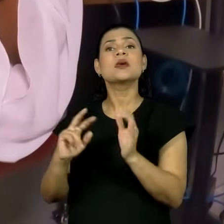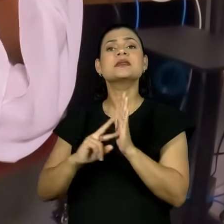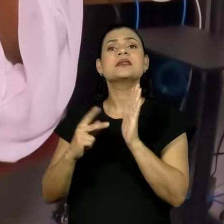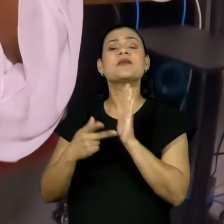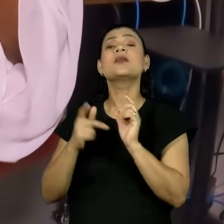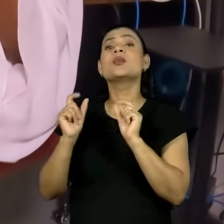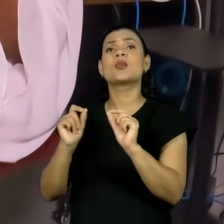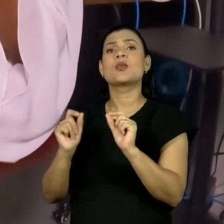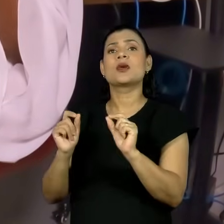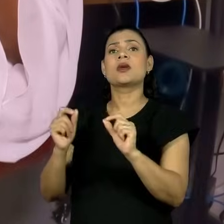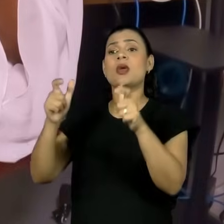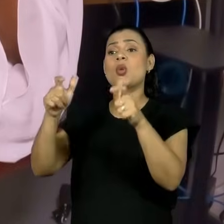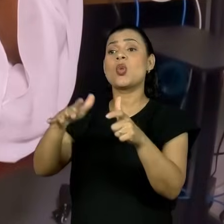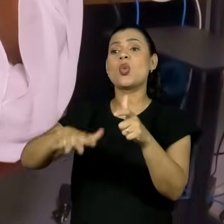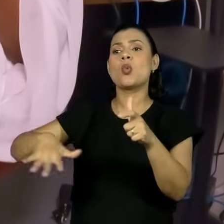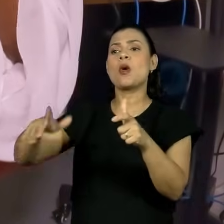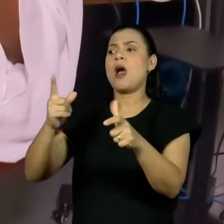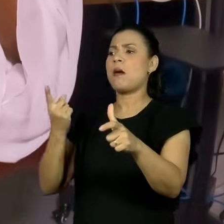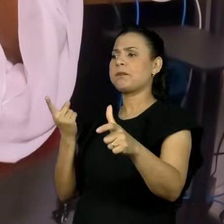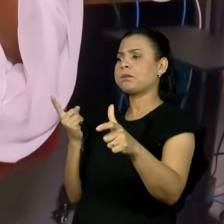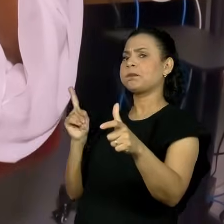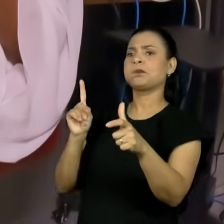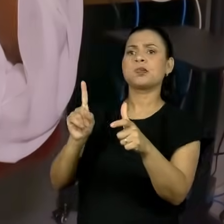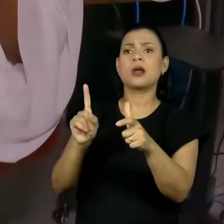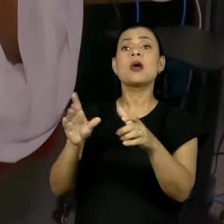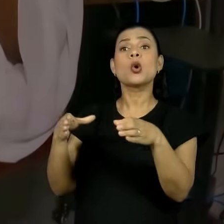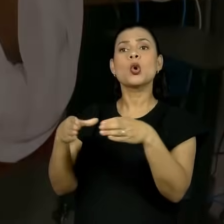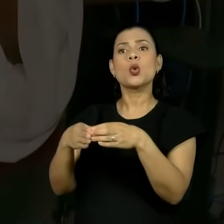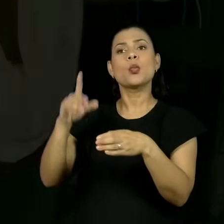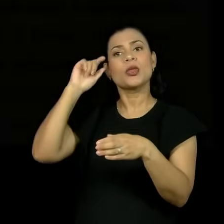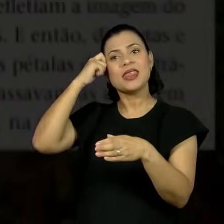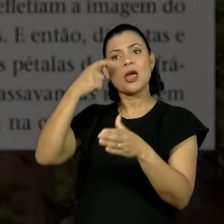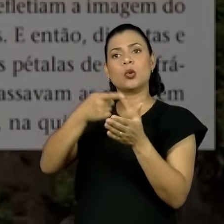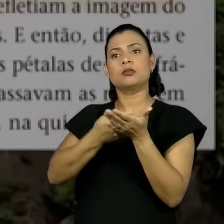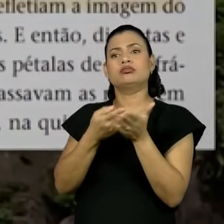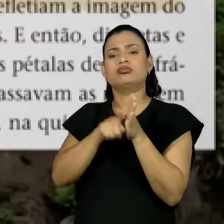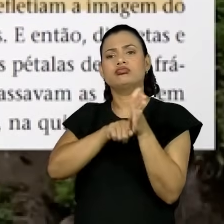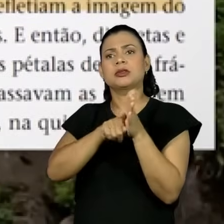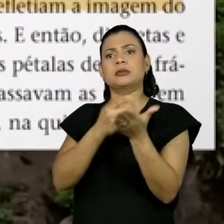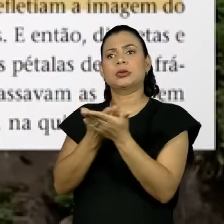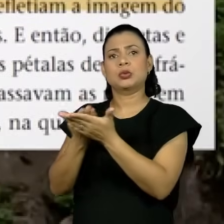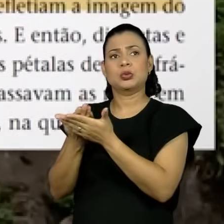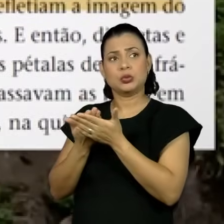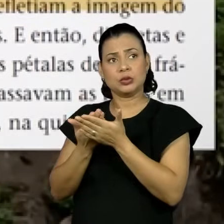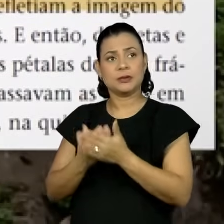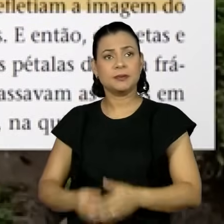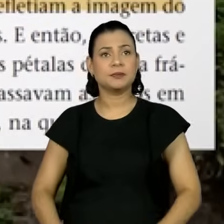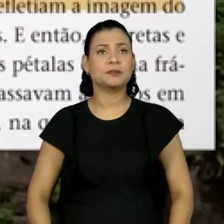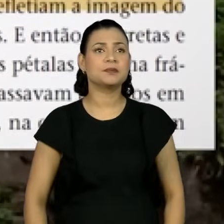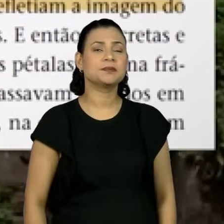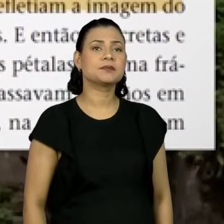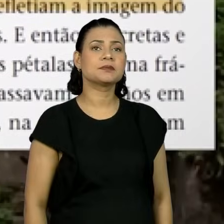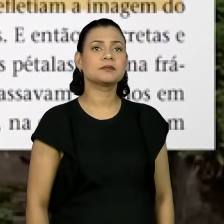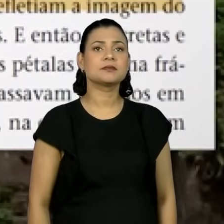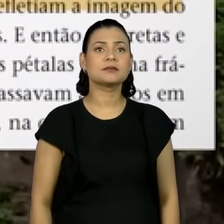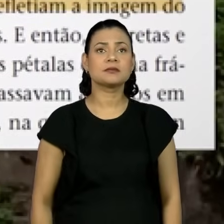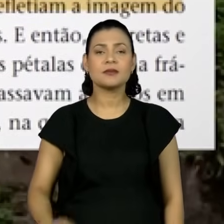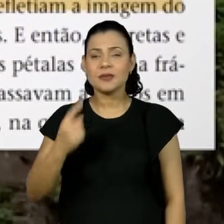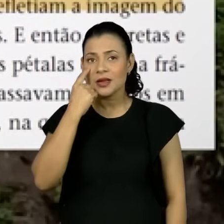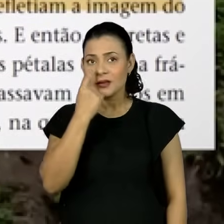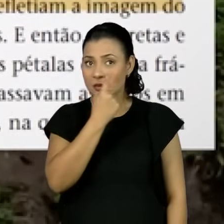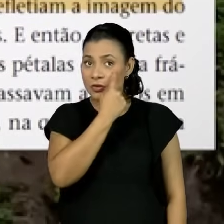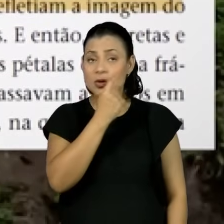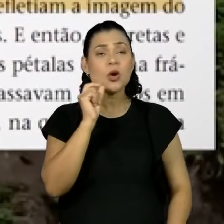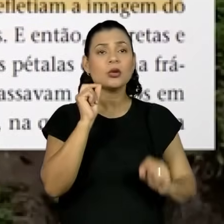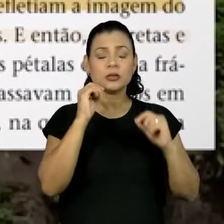colocar no seu espaço um grupo de pesquisadores negros. Seus olhos, como espelhos, refletiam